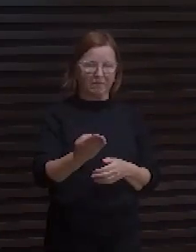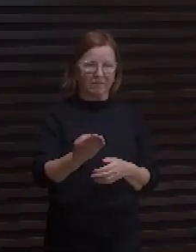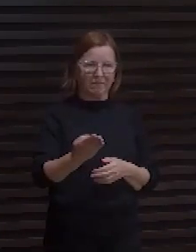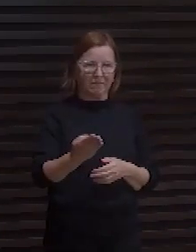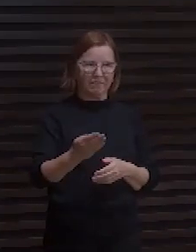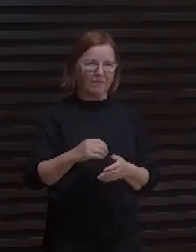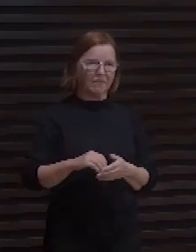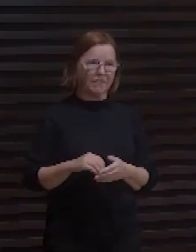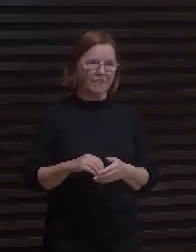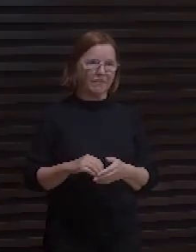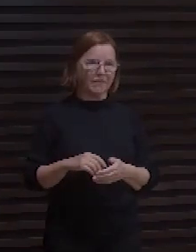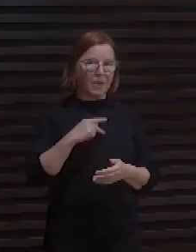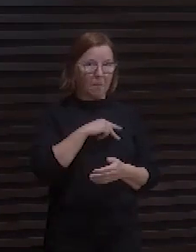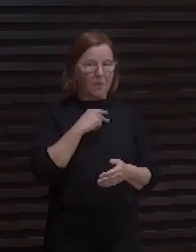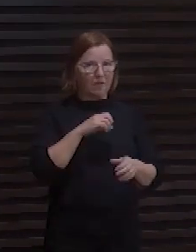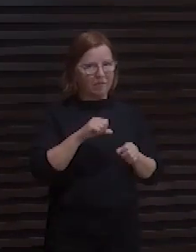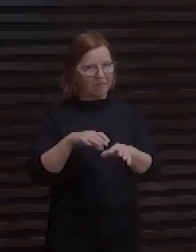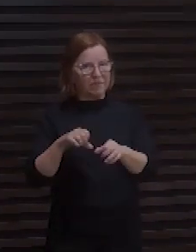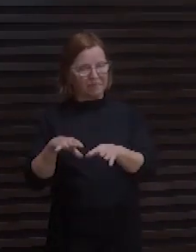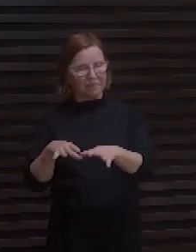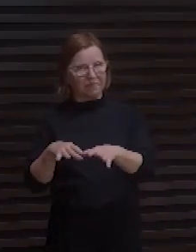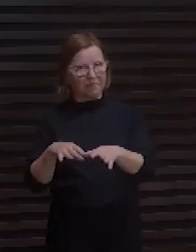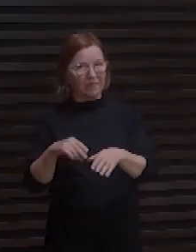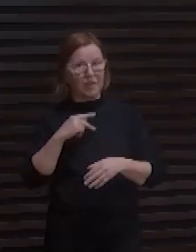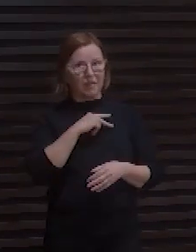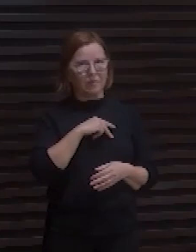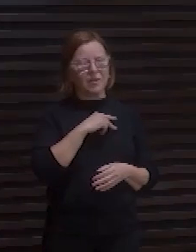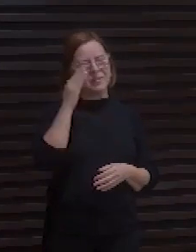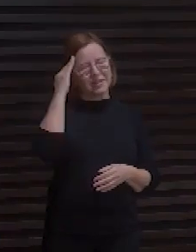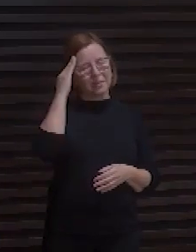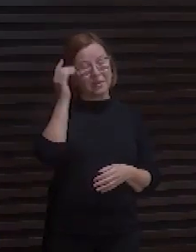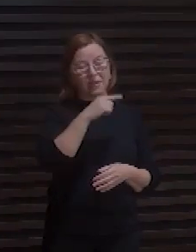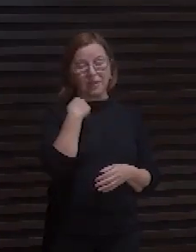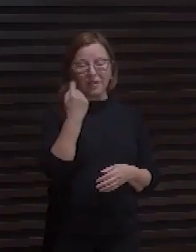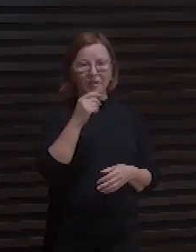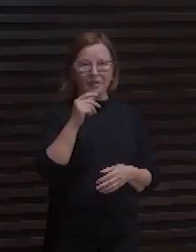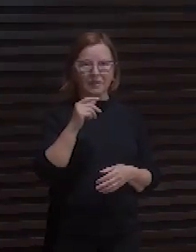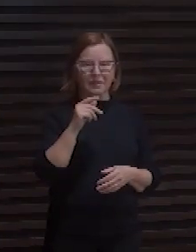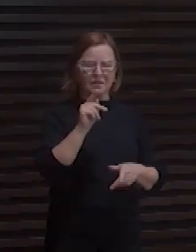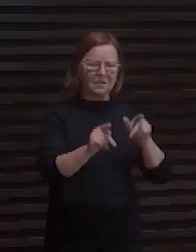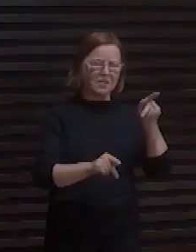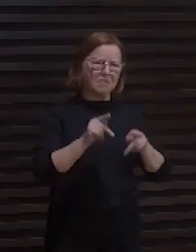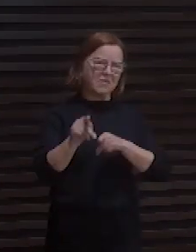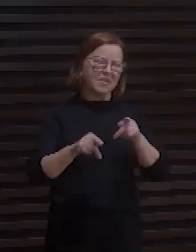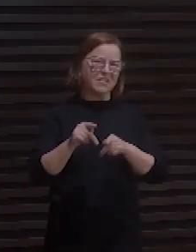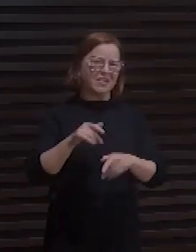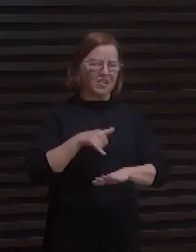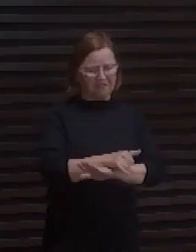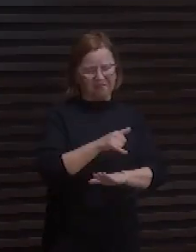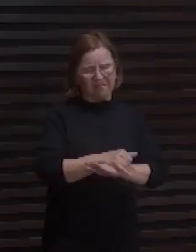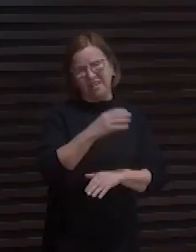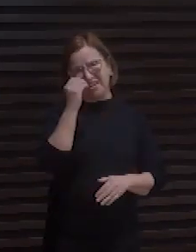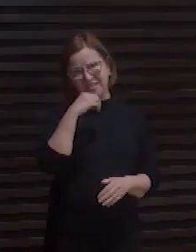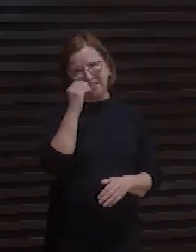Ele está nos instruindo. Ele sabe que somos pessoas falhas, pessoas